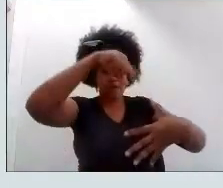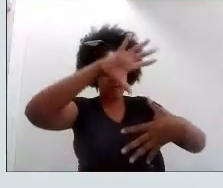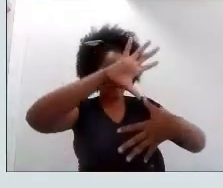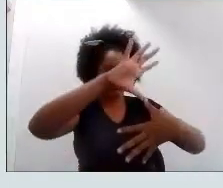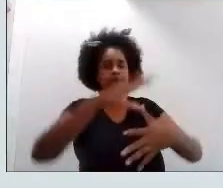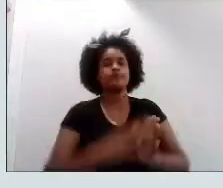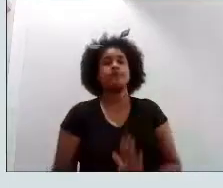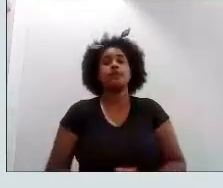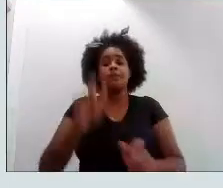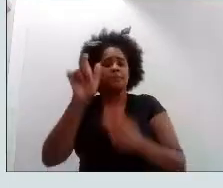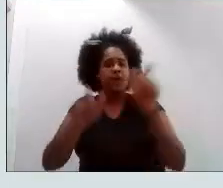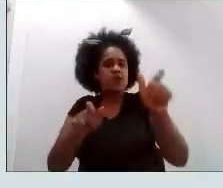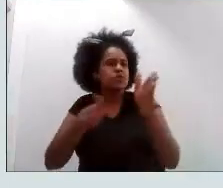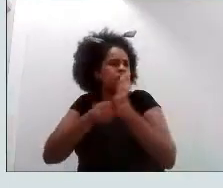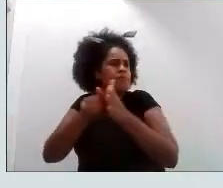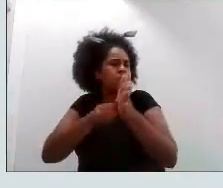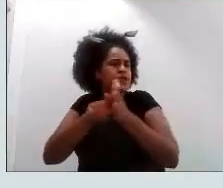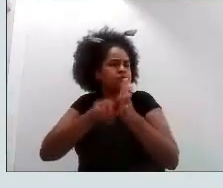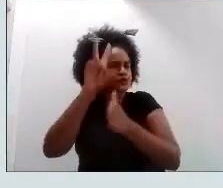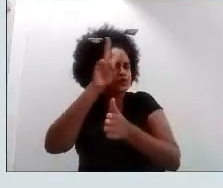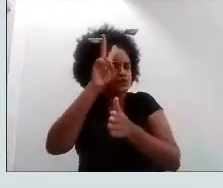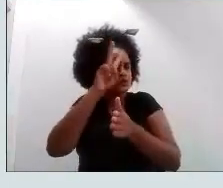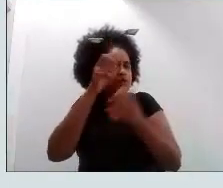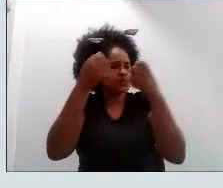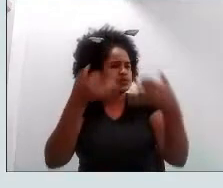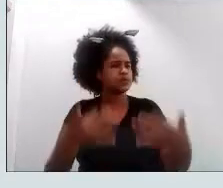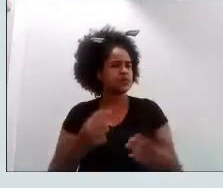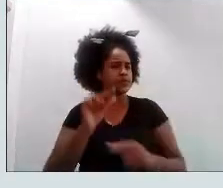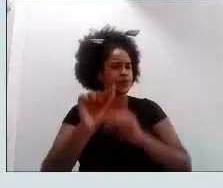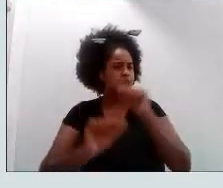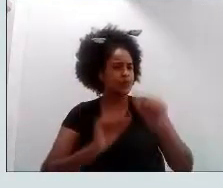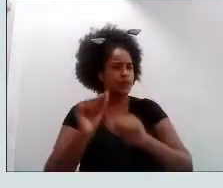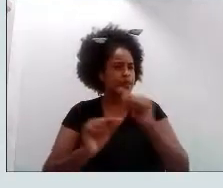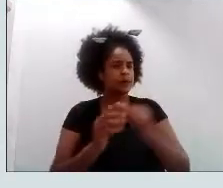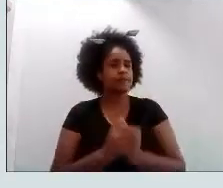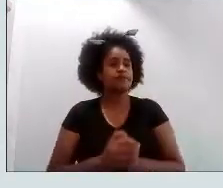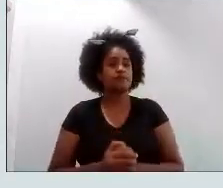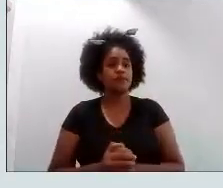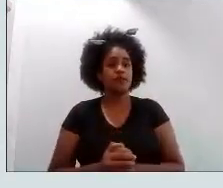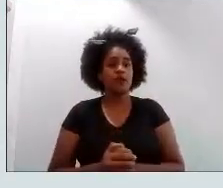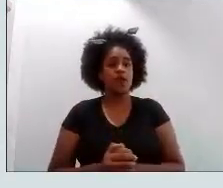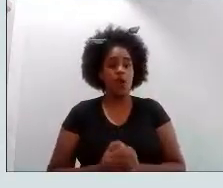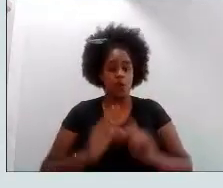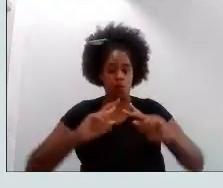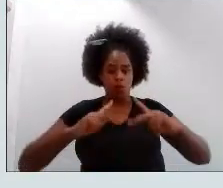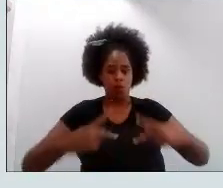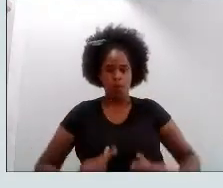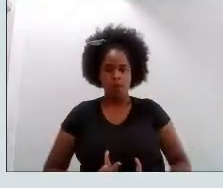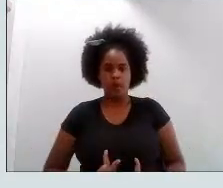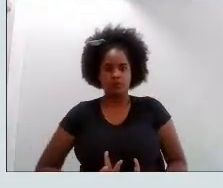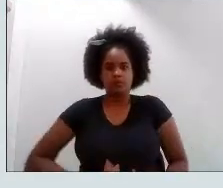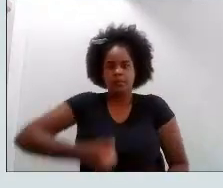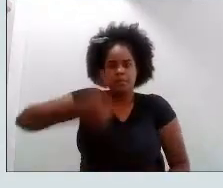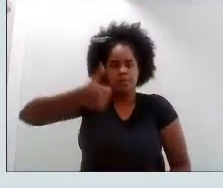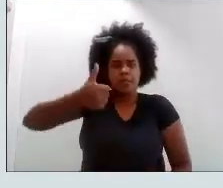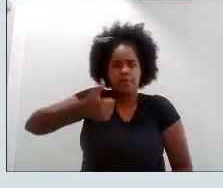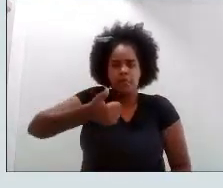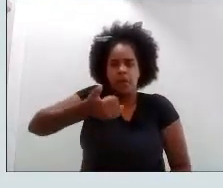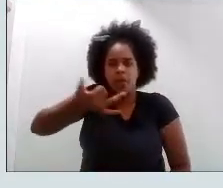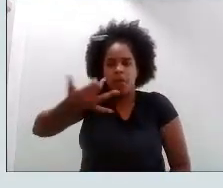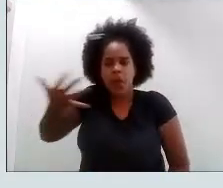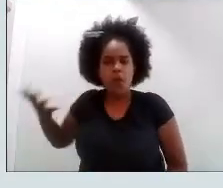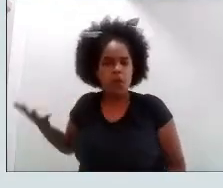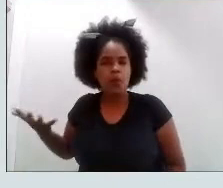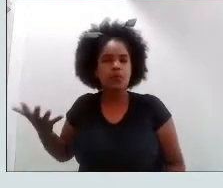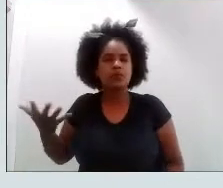pesquisadores, os primeiros ancestrais humanos, eles surgem na África. E desse continente, né, lá da África, eles vão